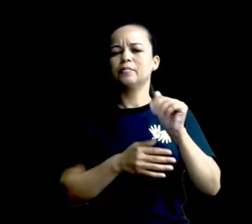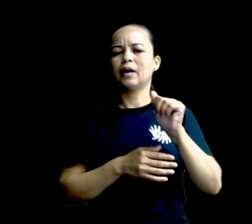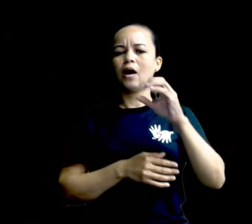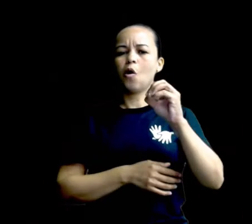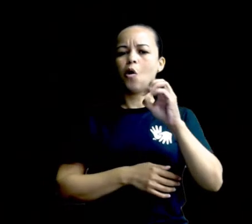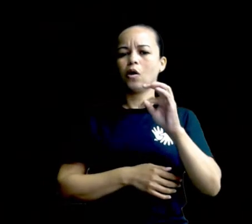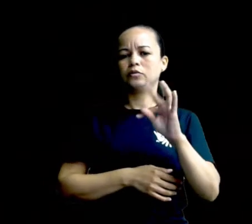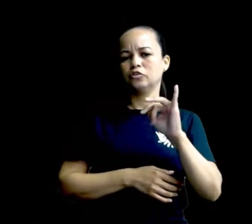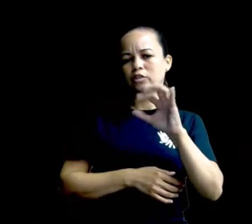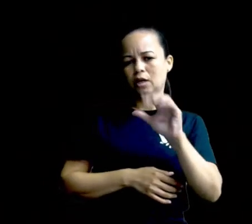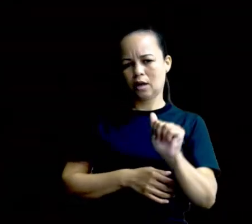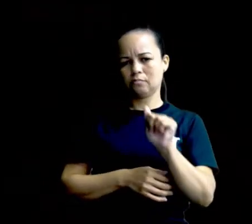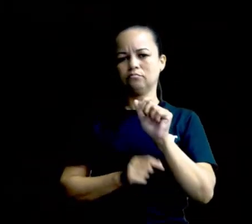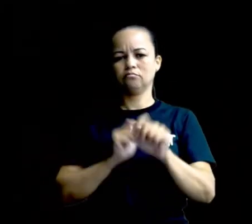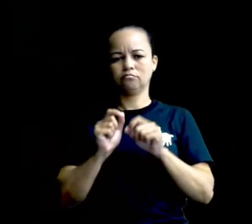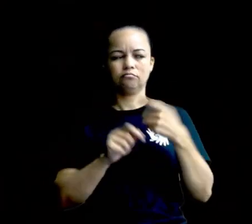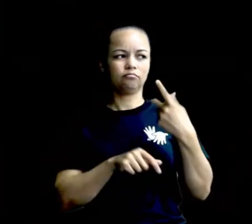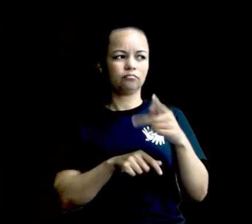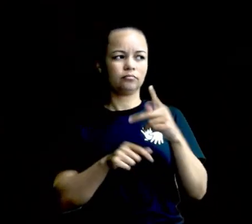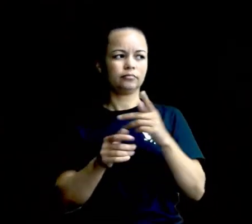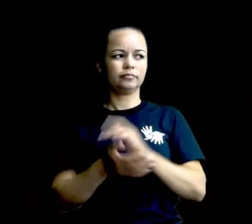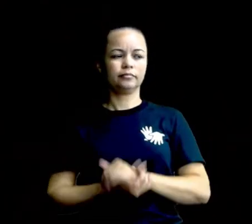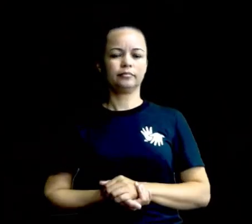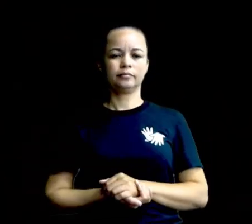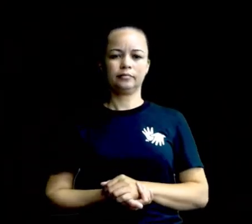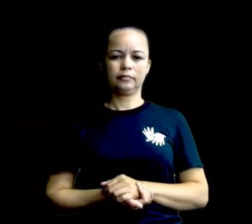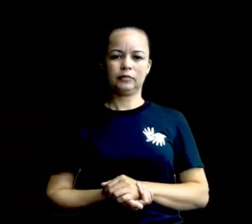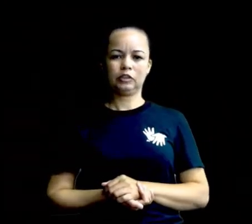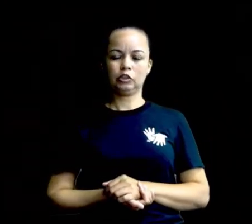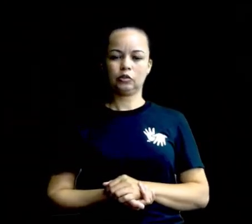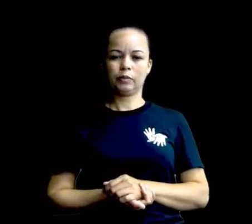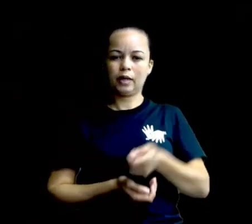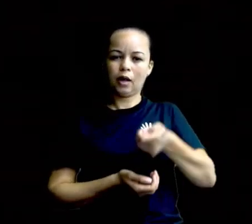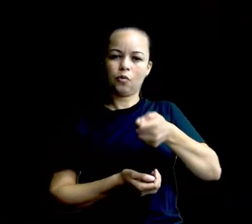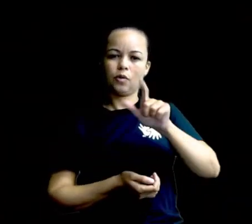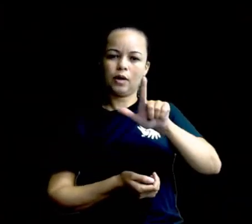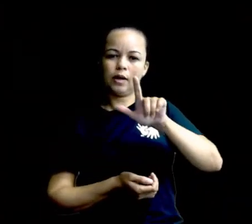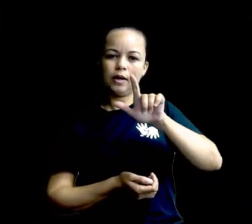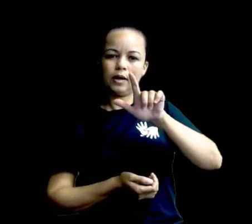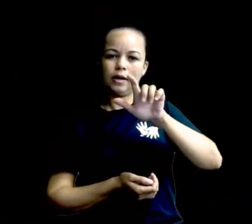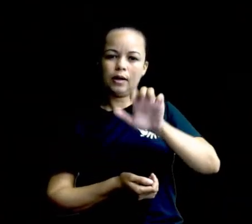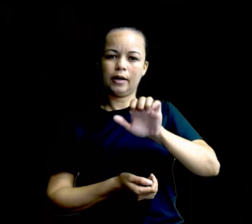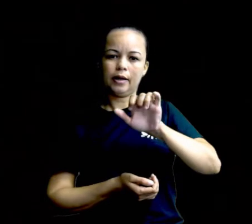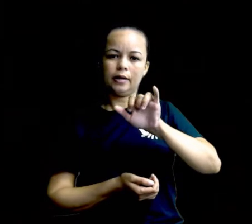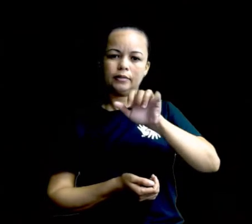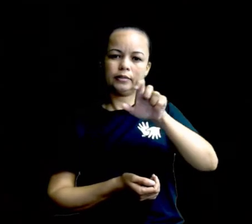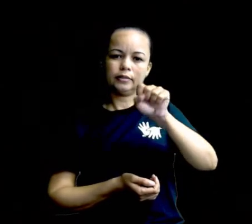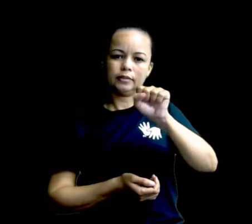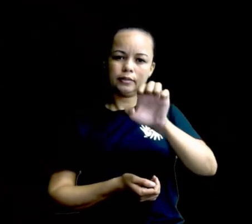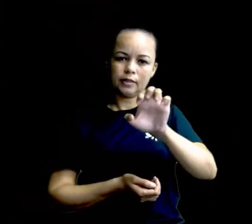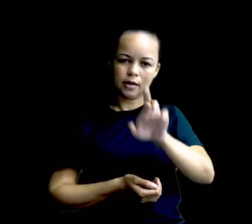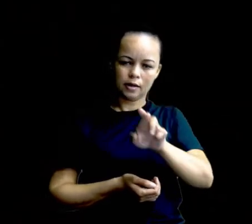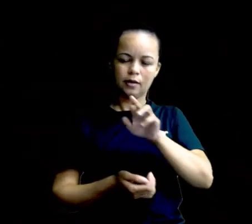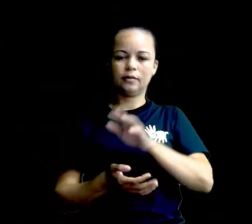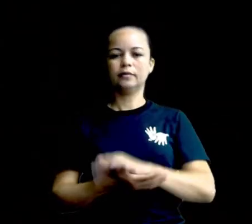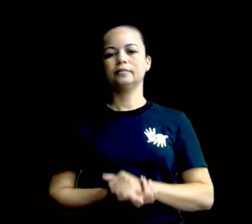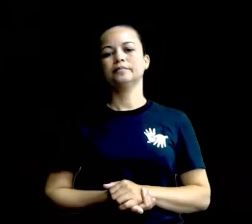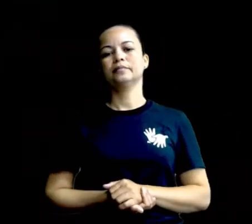vidro, fibra ótica. Vamos botar para aqui, ó. Deixa eu pegar aqui o laser,